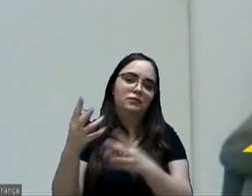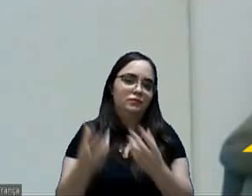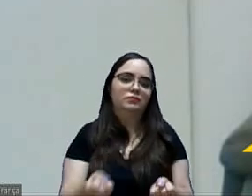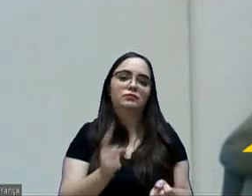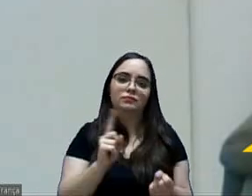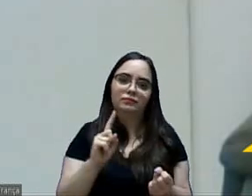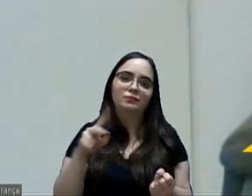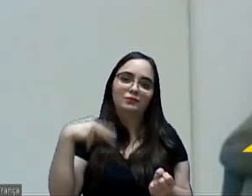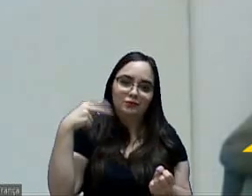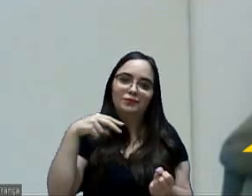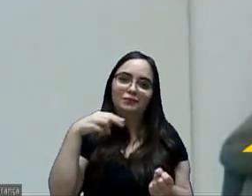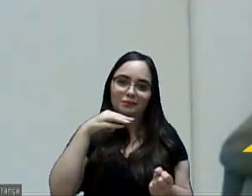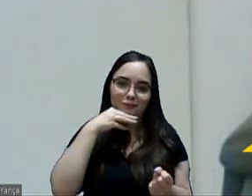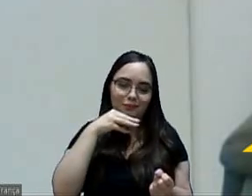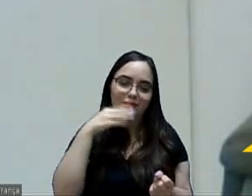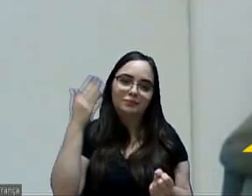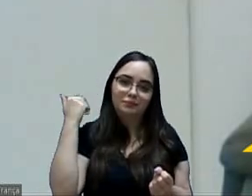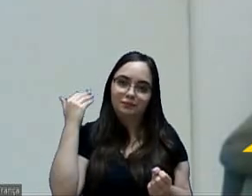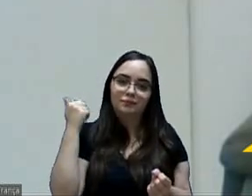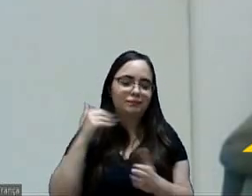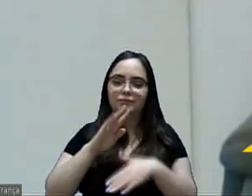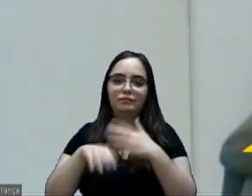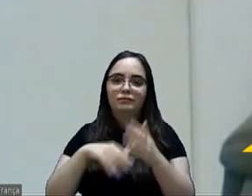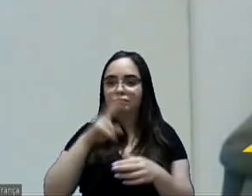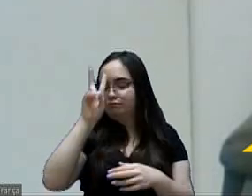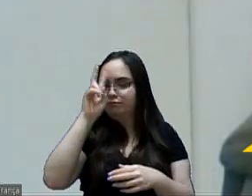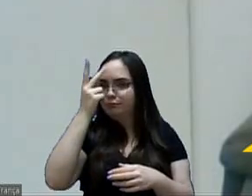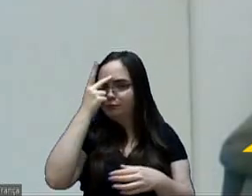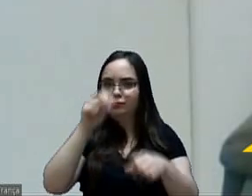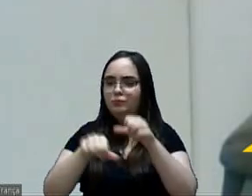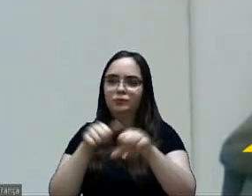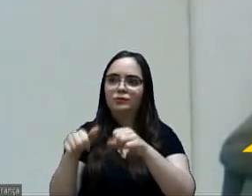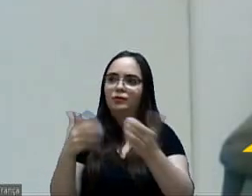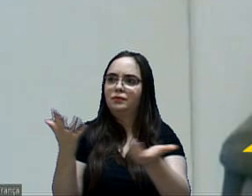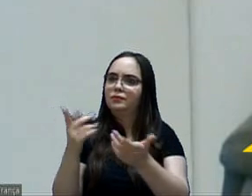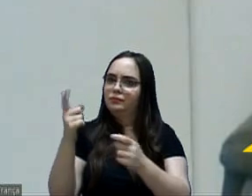Manga, e de repente muda. Isso aqui para mim não tem